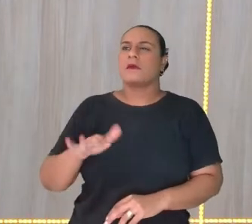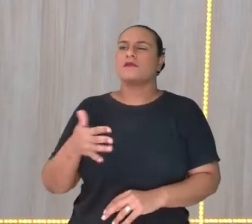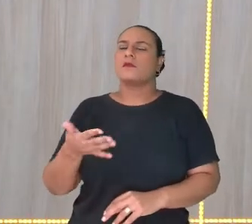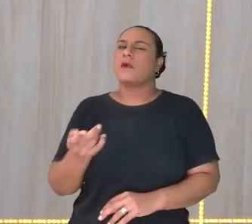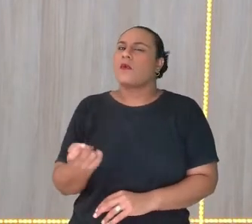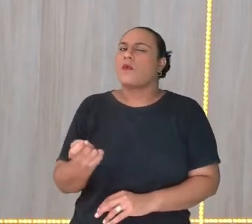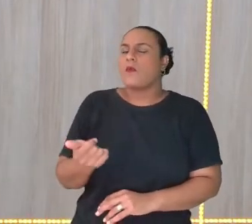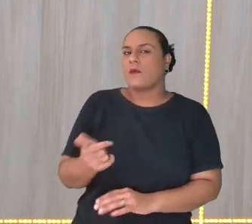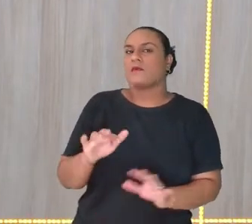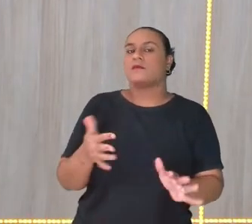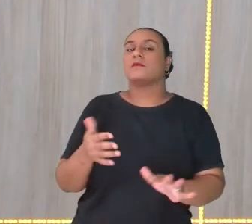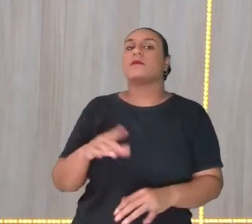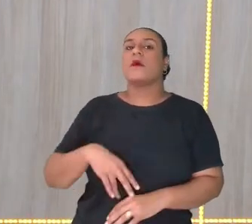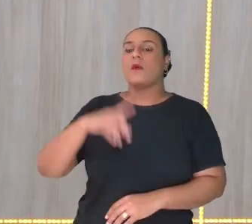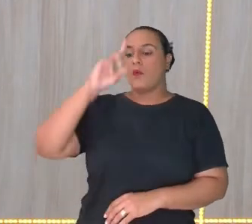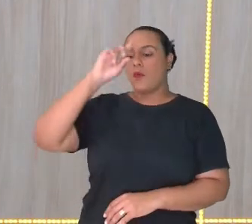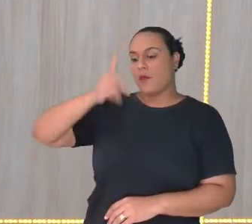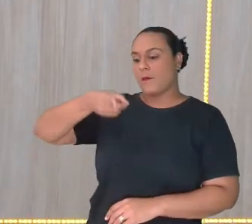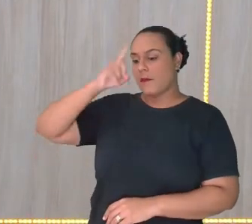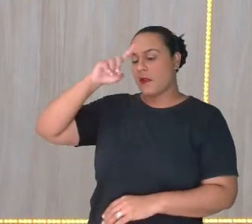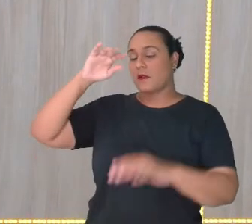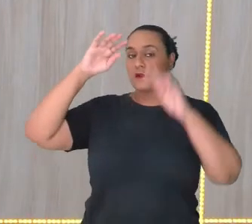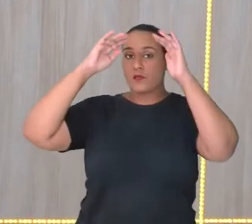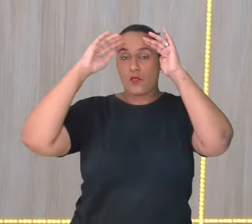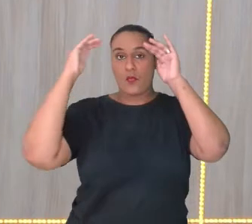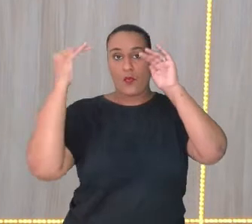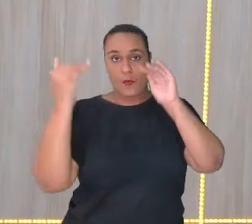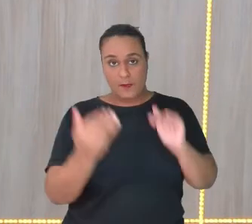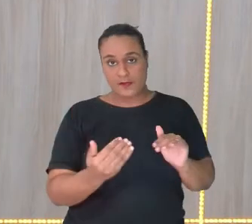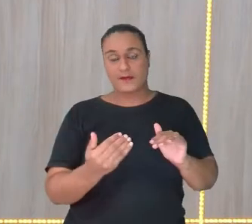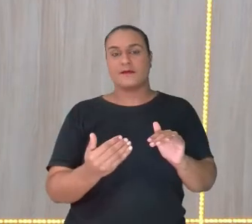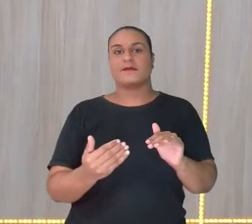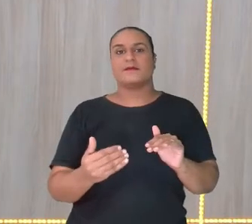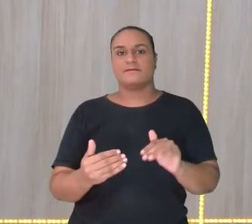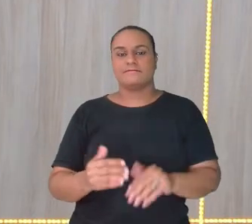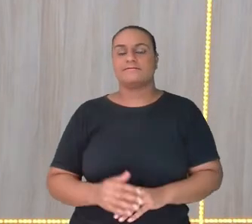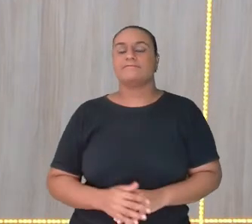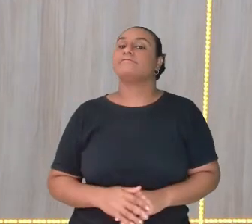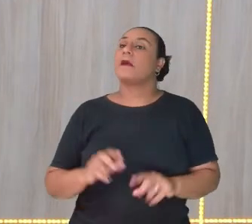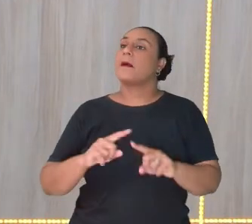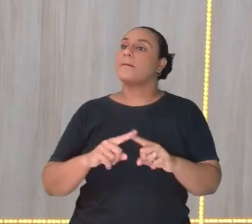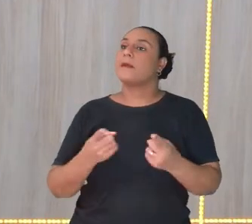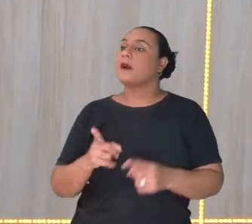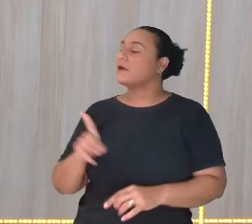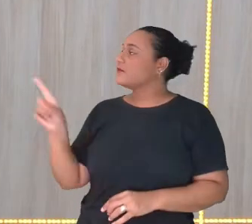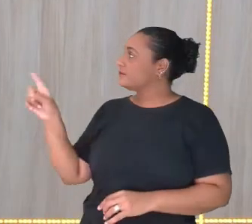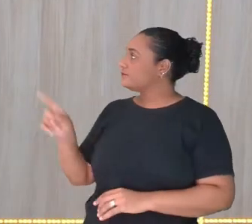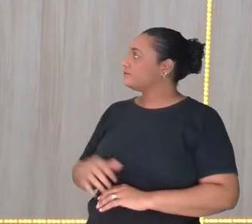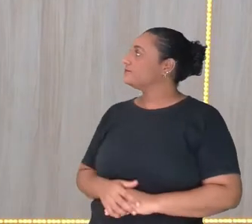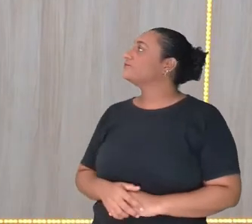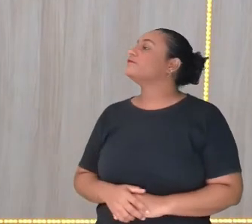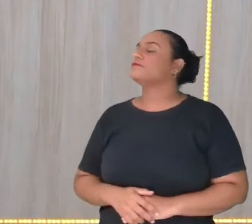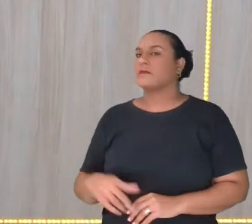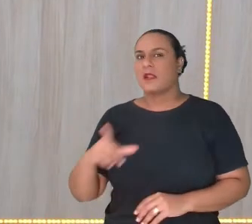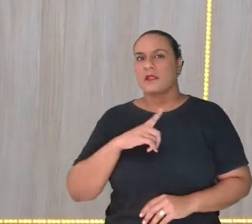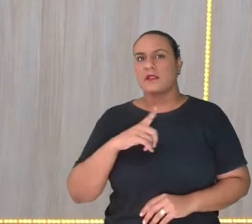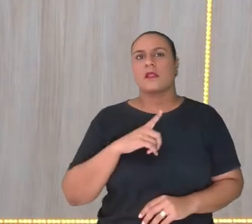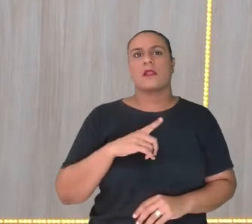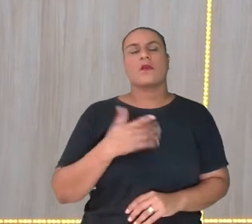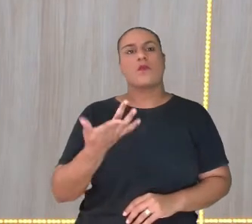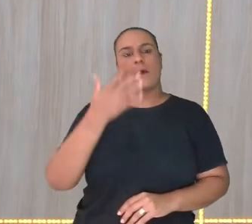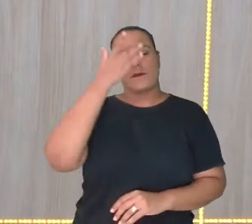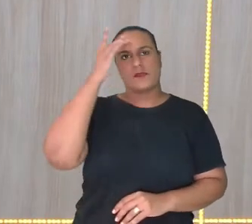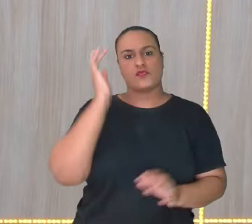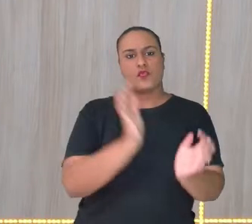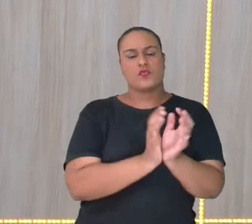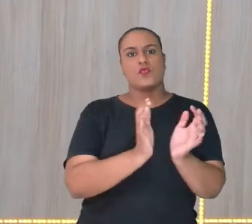mesma coisa. Um manda, o outro cumpre, né, as obrigações. Porém, aqui nós temos um nobre e